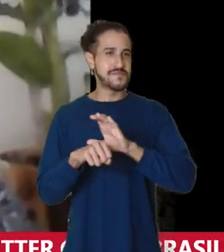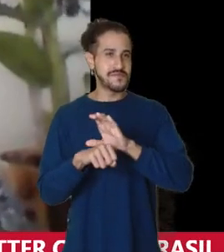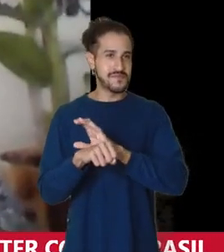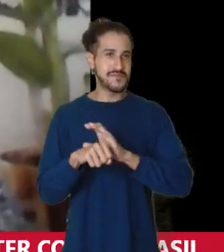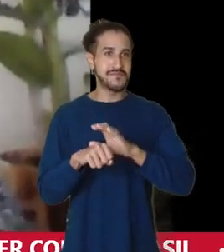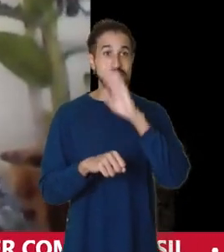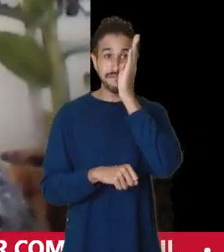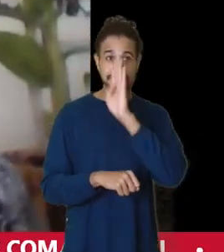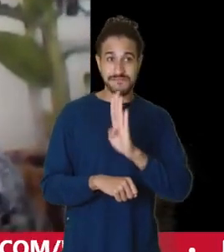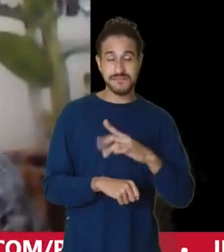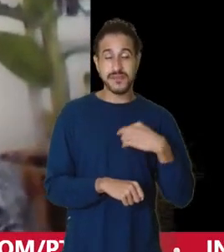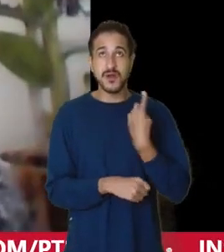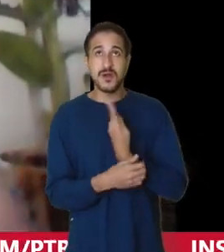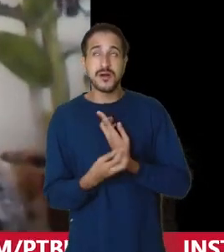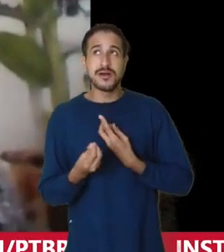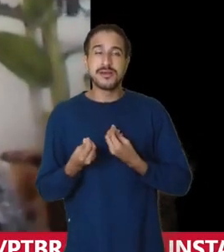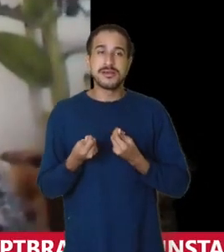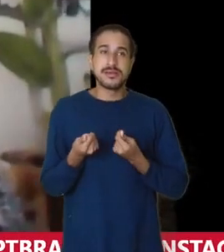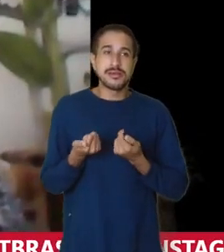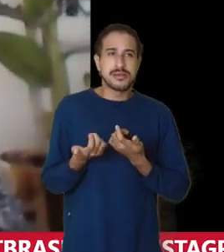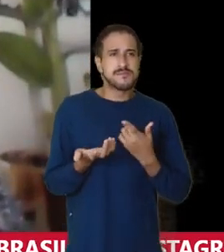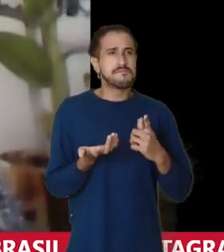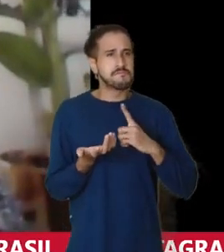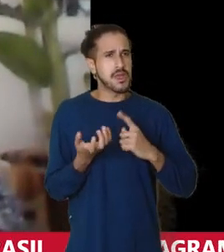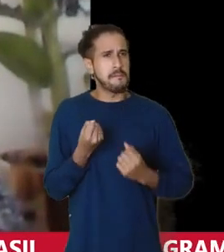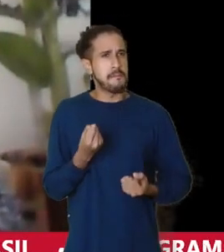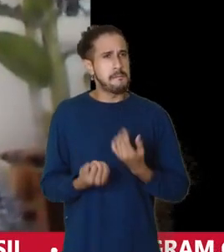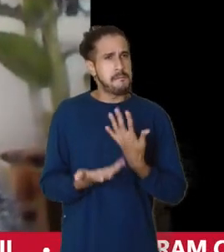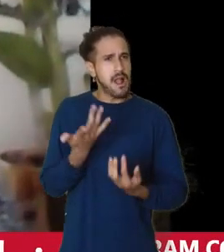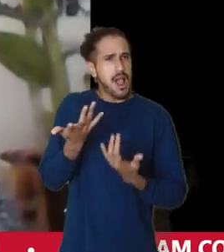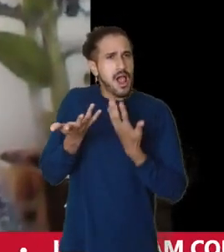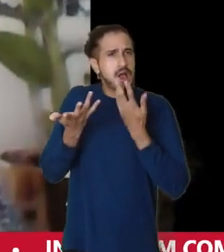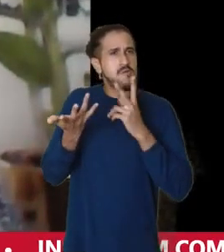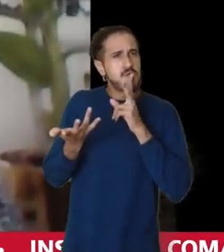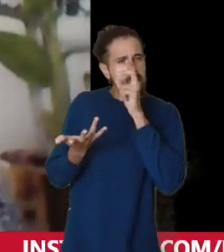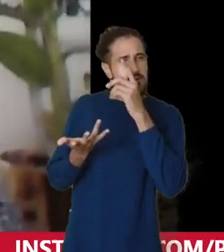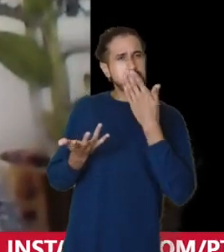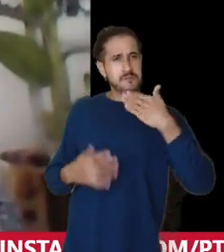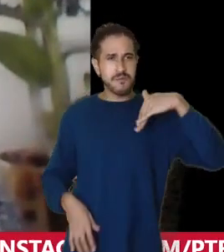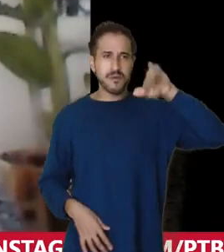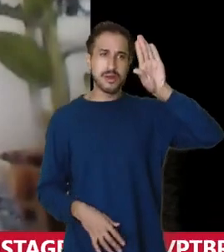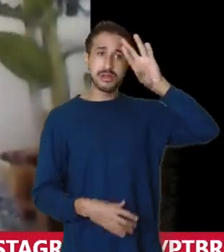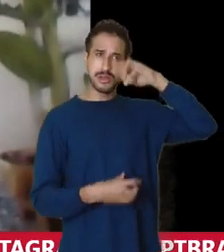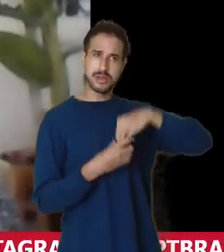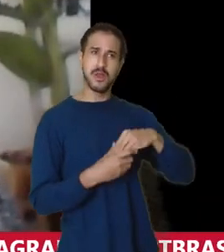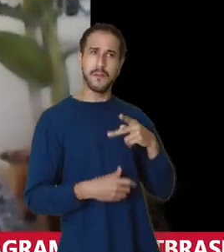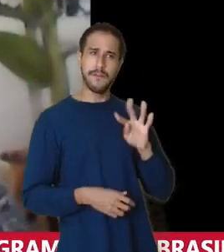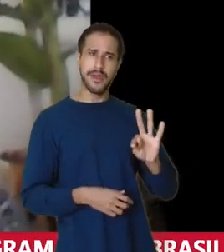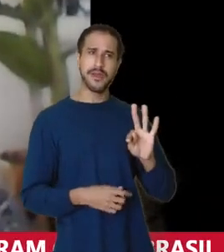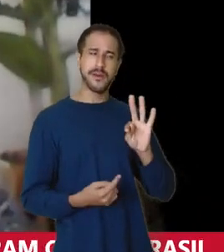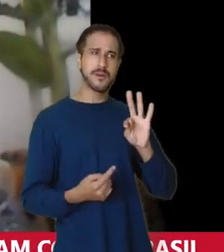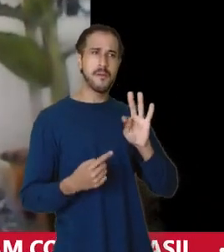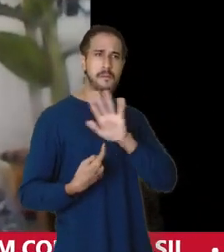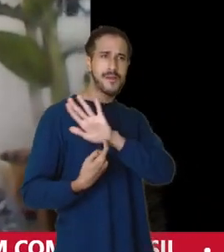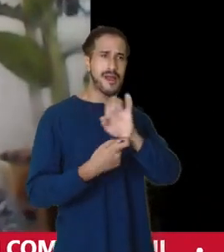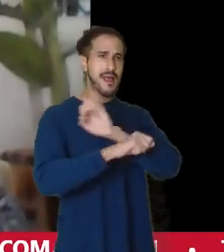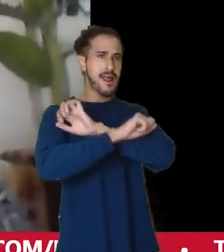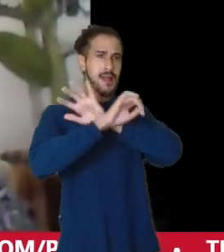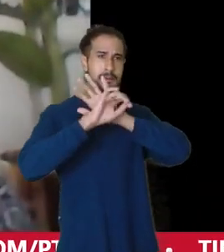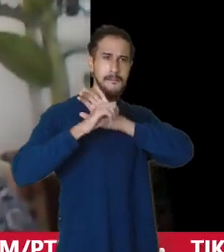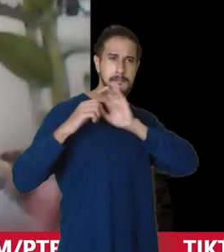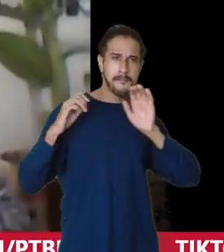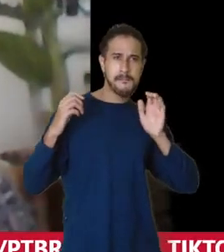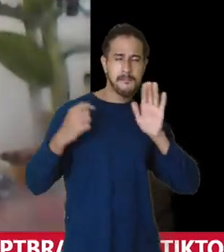Cidadã, a gente tem essa efervescência também e esse compromisso dentro do PT de visibilizar essa